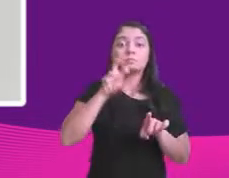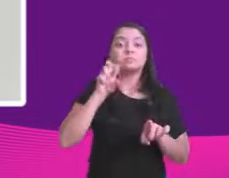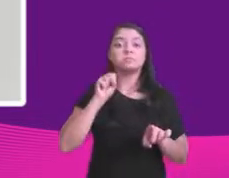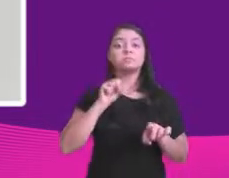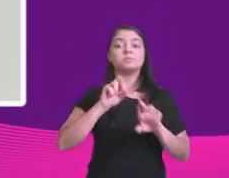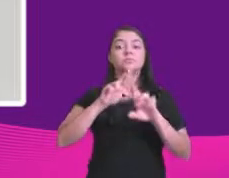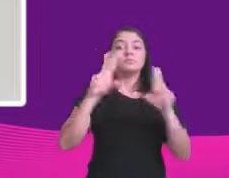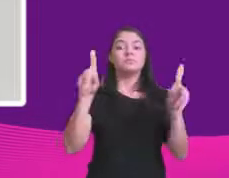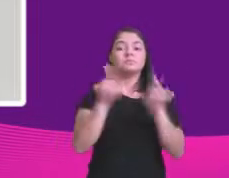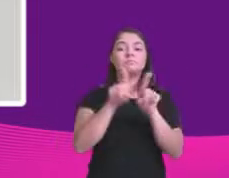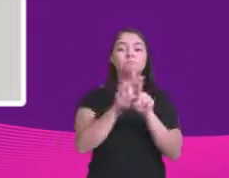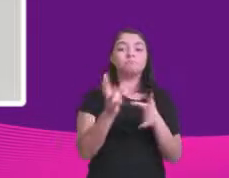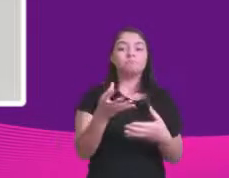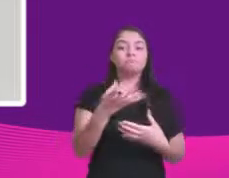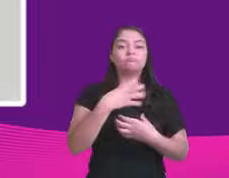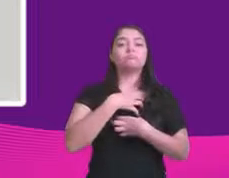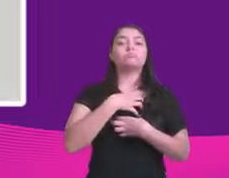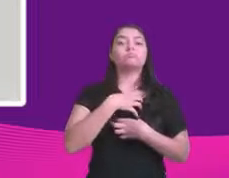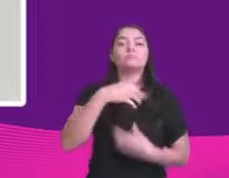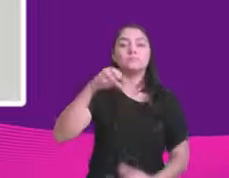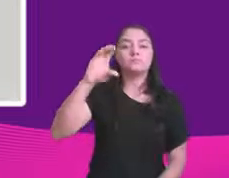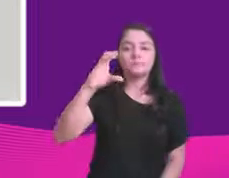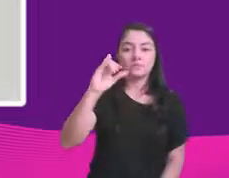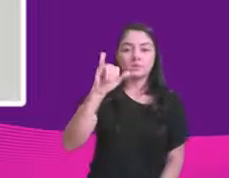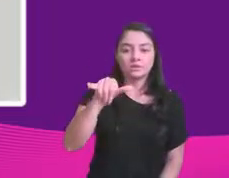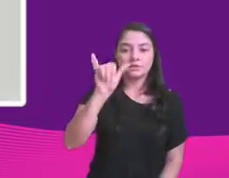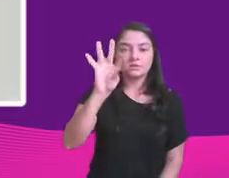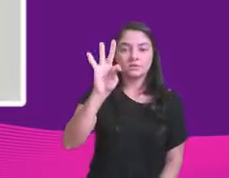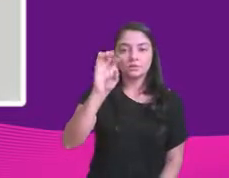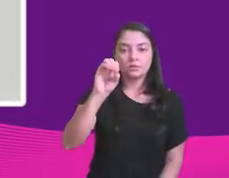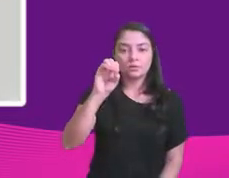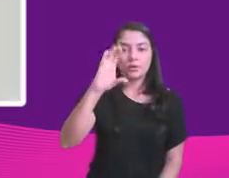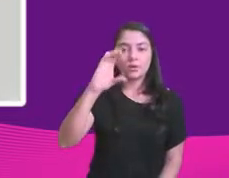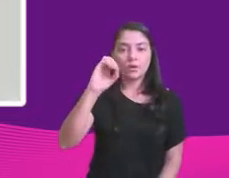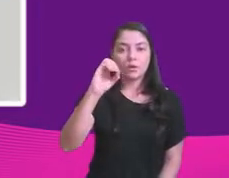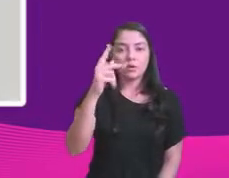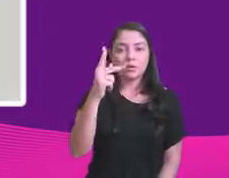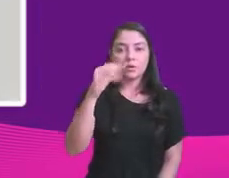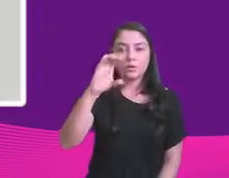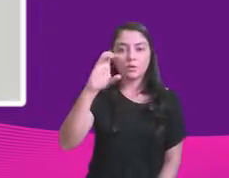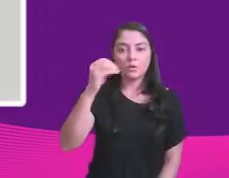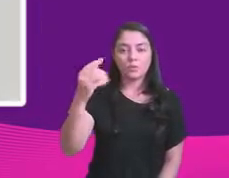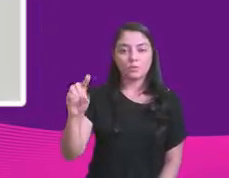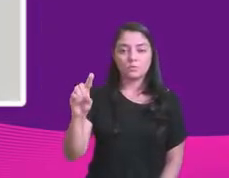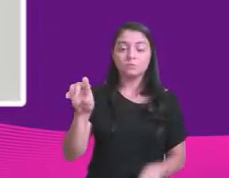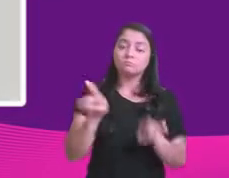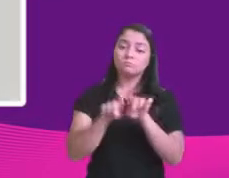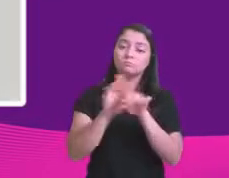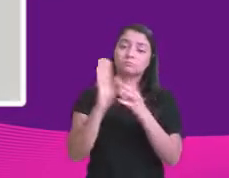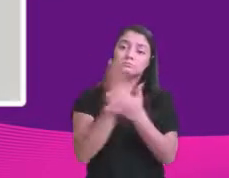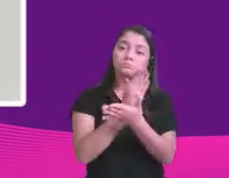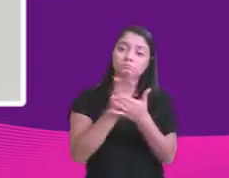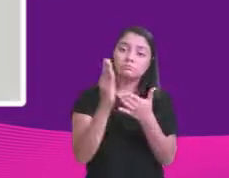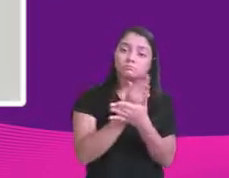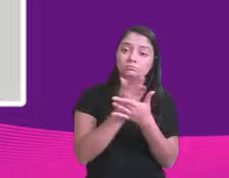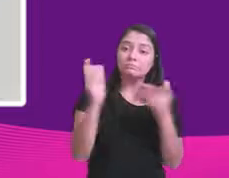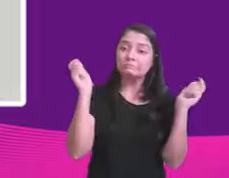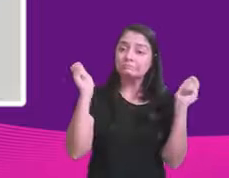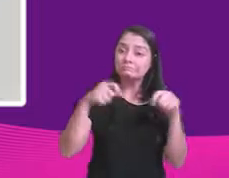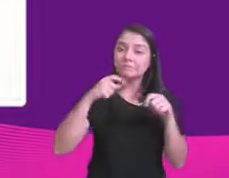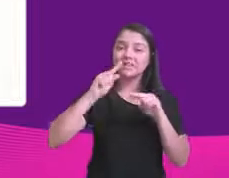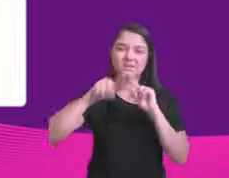efeito citotóxico sobre aquele tipo de tumor que você está tratando. Então, esses são alguns tipos de esquema, isso a gente vai poder falar um pouquinho para frente, de